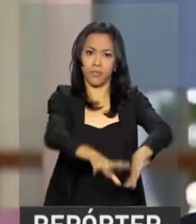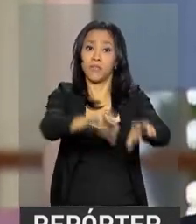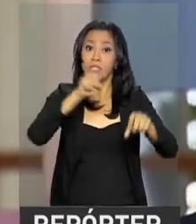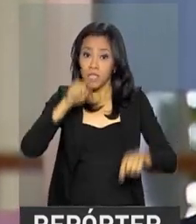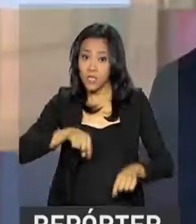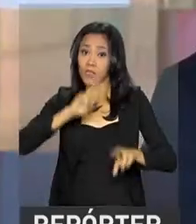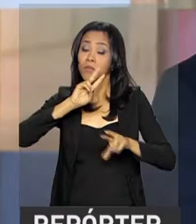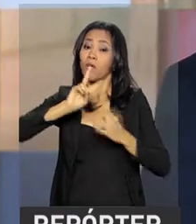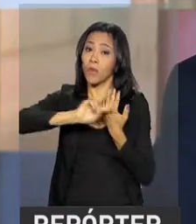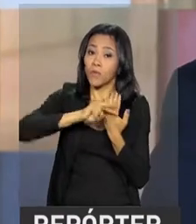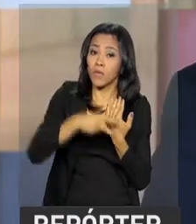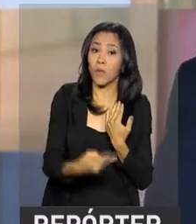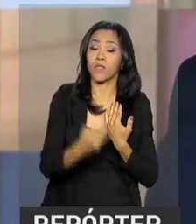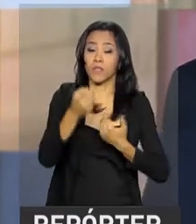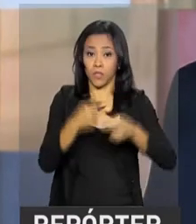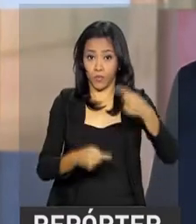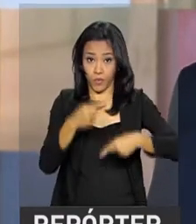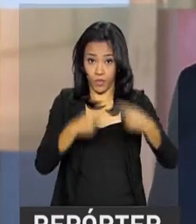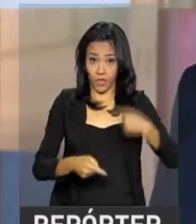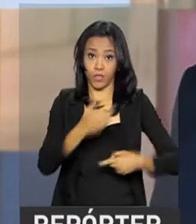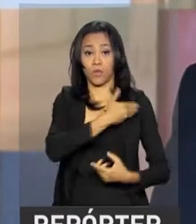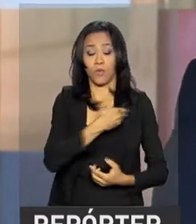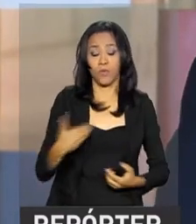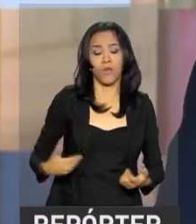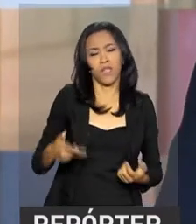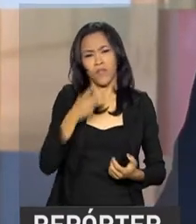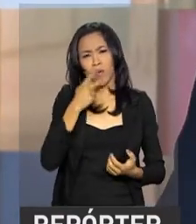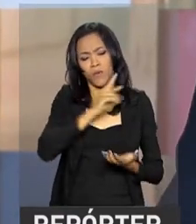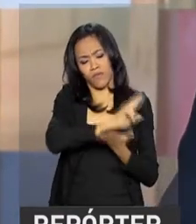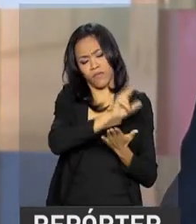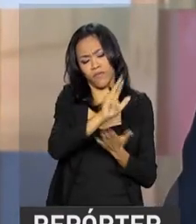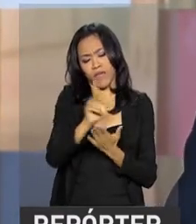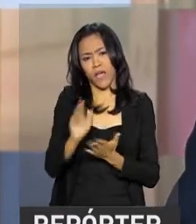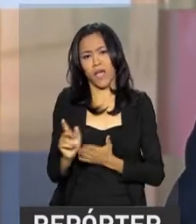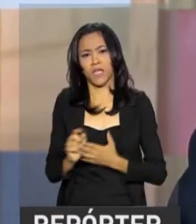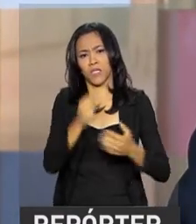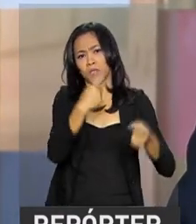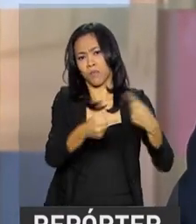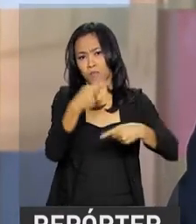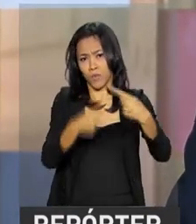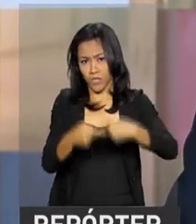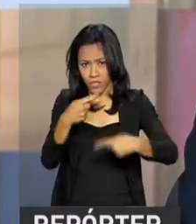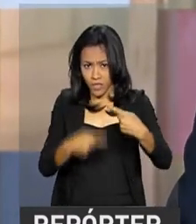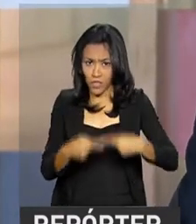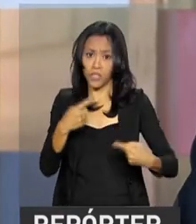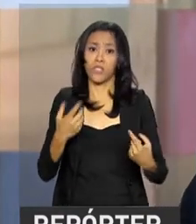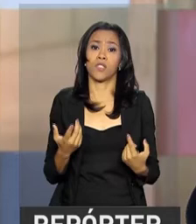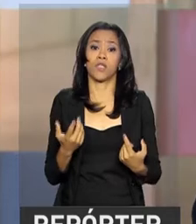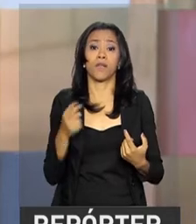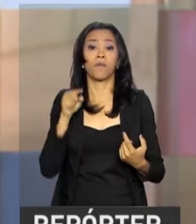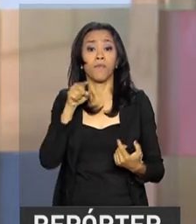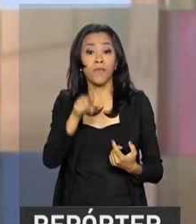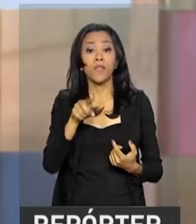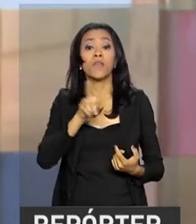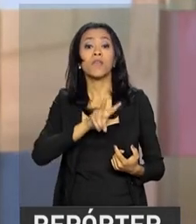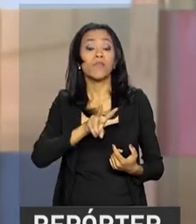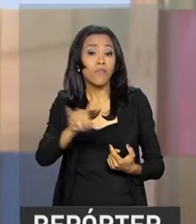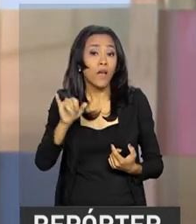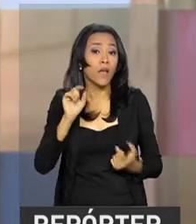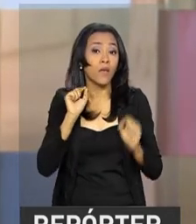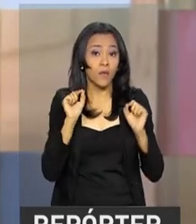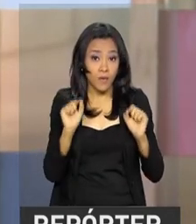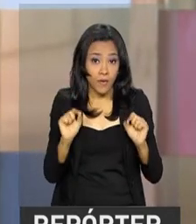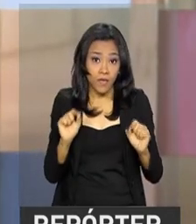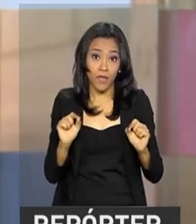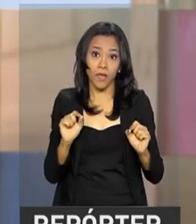públicas ele afirmou que o conjunto de políticas importaram importam importaram e vão